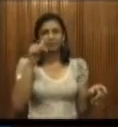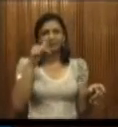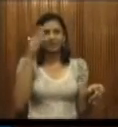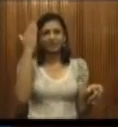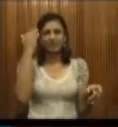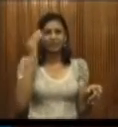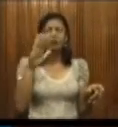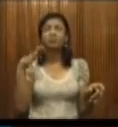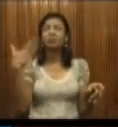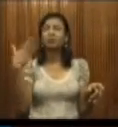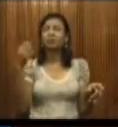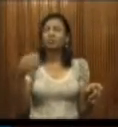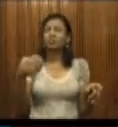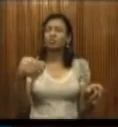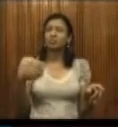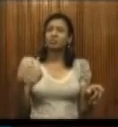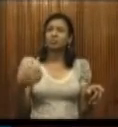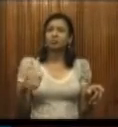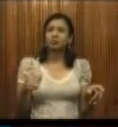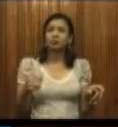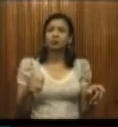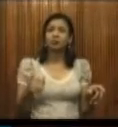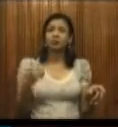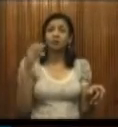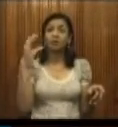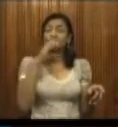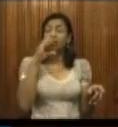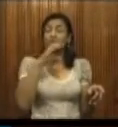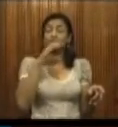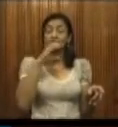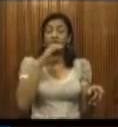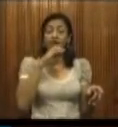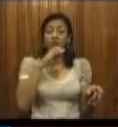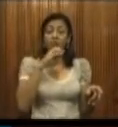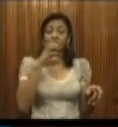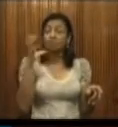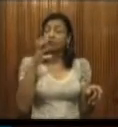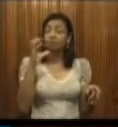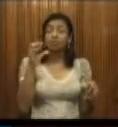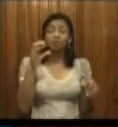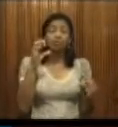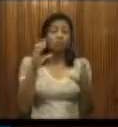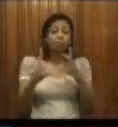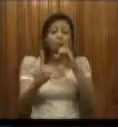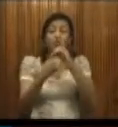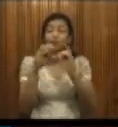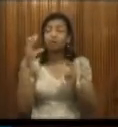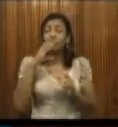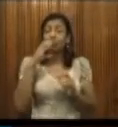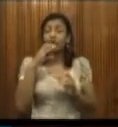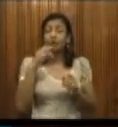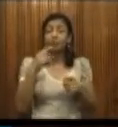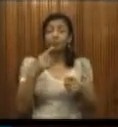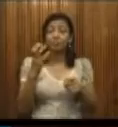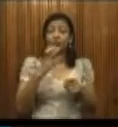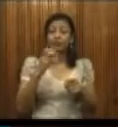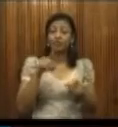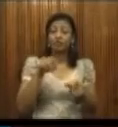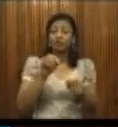que esse personagem tem, num senso de urgência ele corre até Jesus. E ele corre porque tem uma pergunta importante para